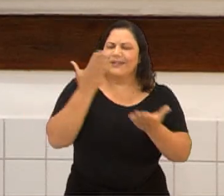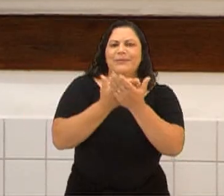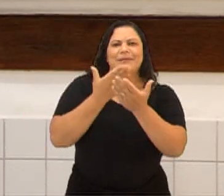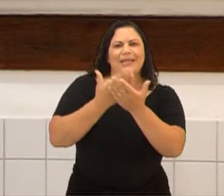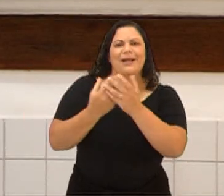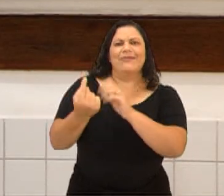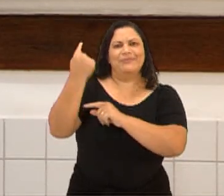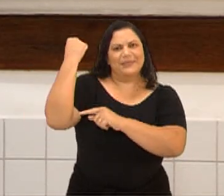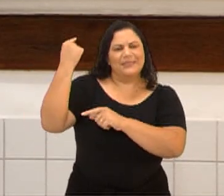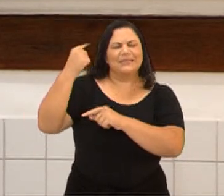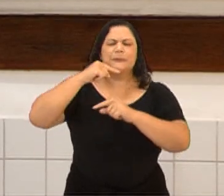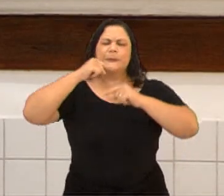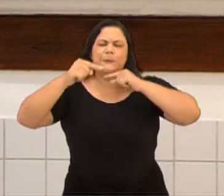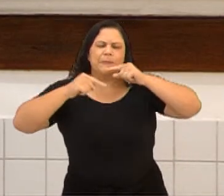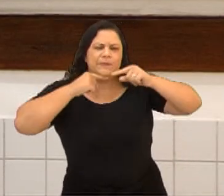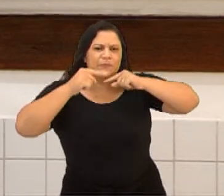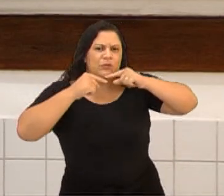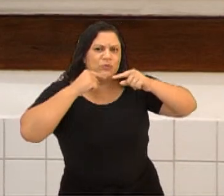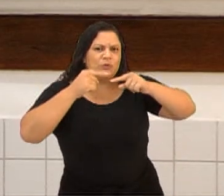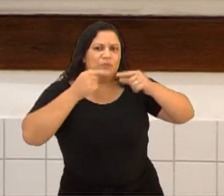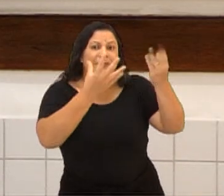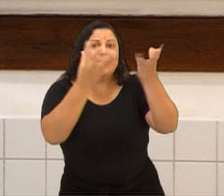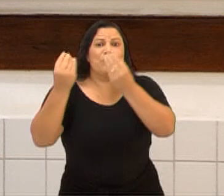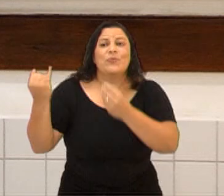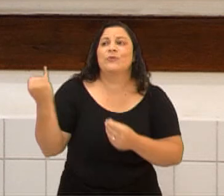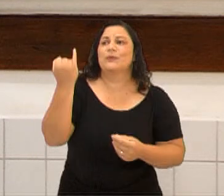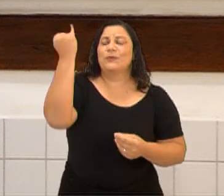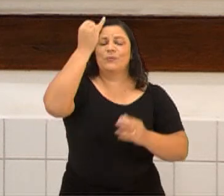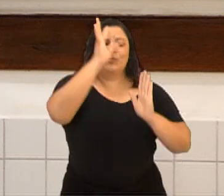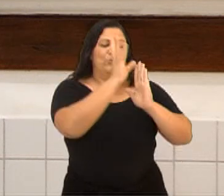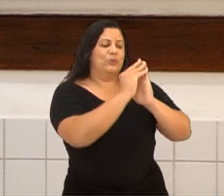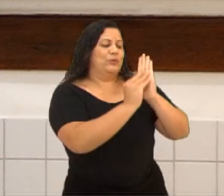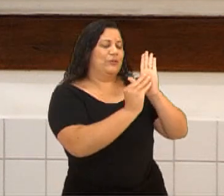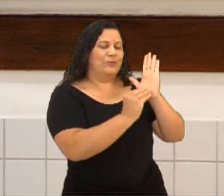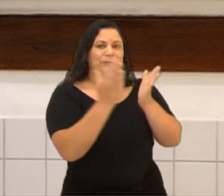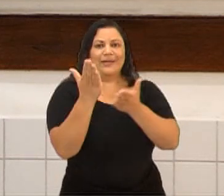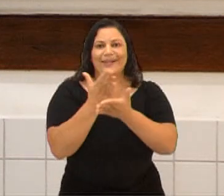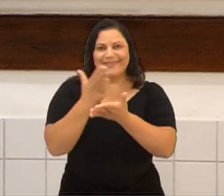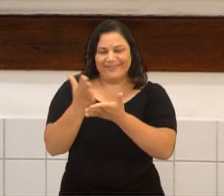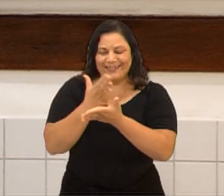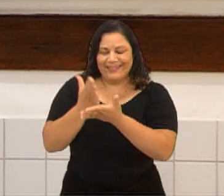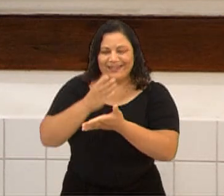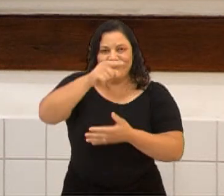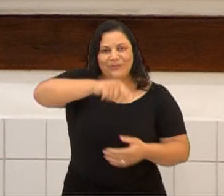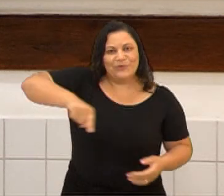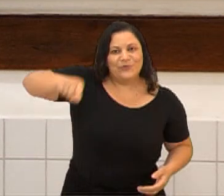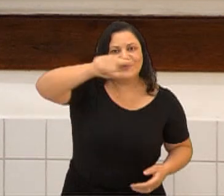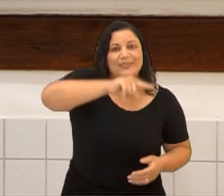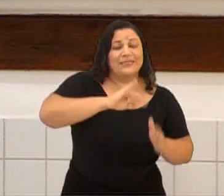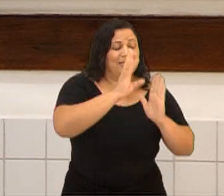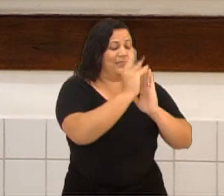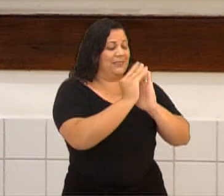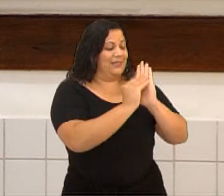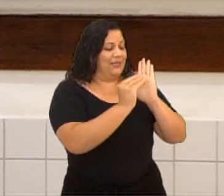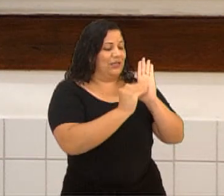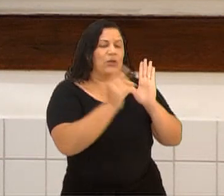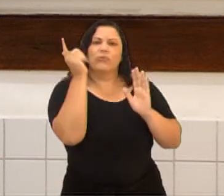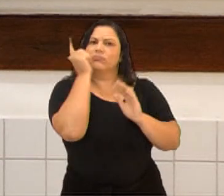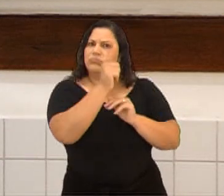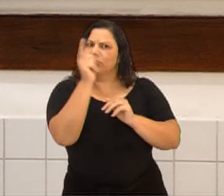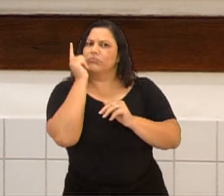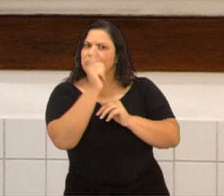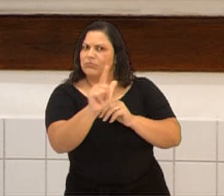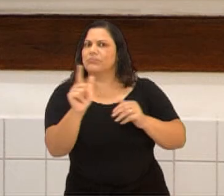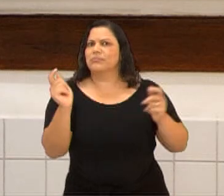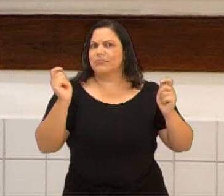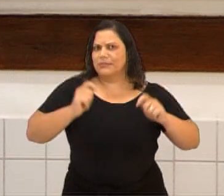não lembram? Ficou em dúvida? É muito importante anotar no caderno de vocês. Quando vocês anotam, vocês conseguem ter em mãos